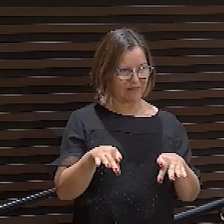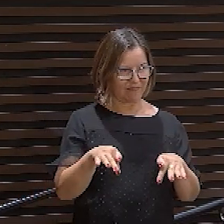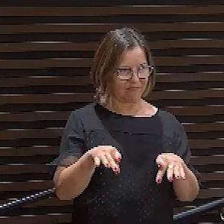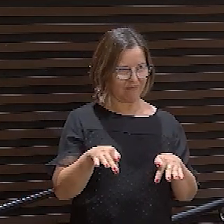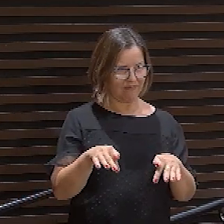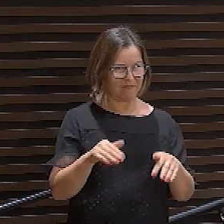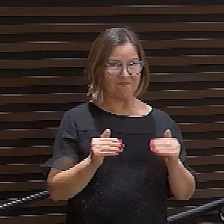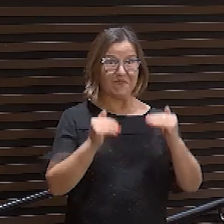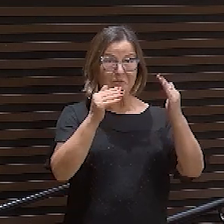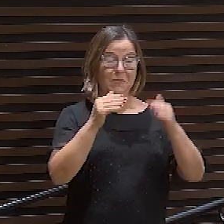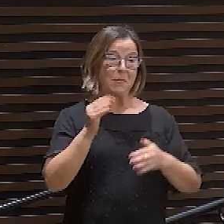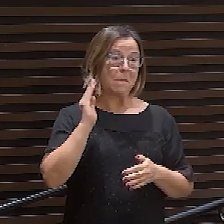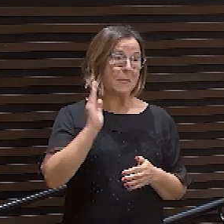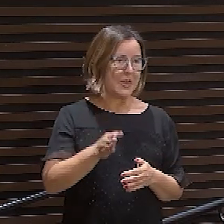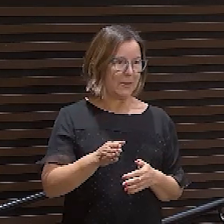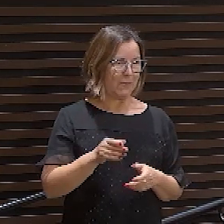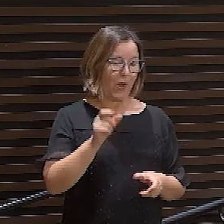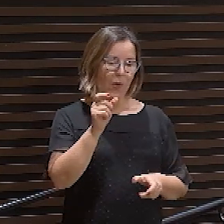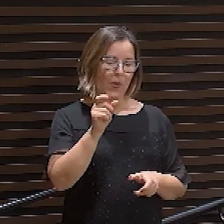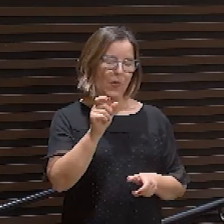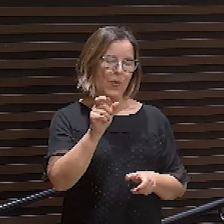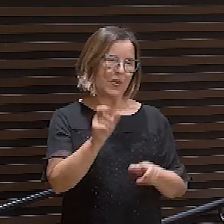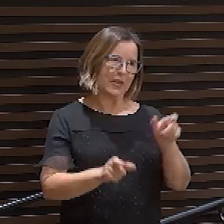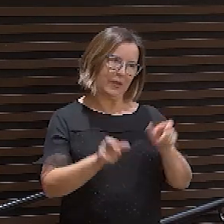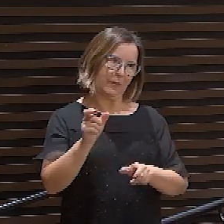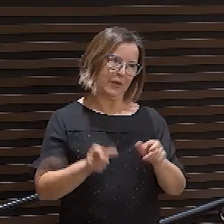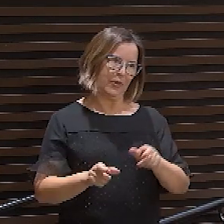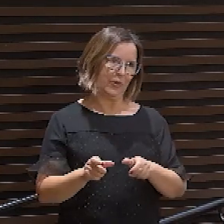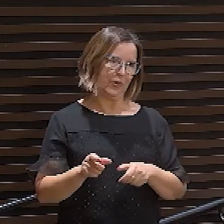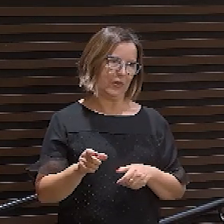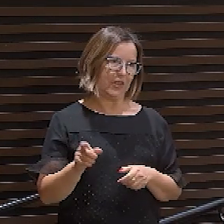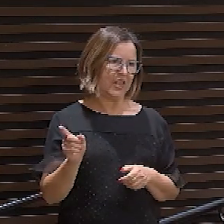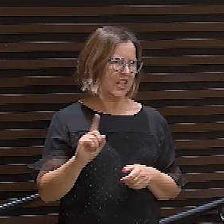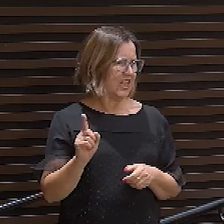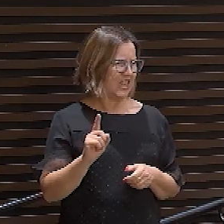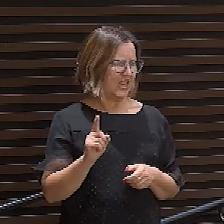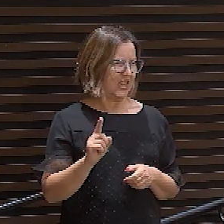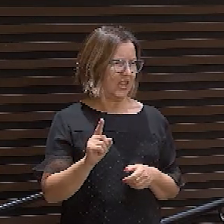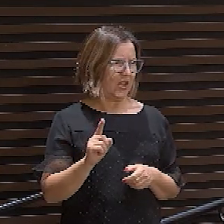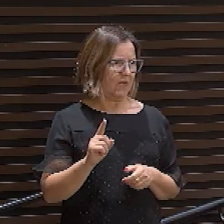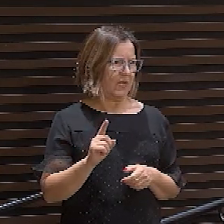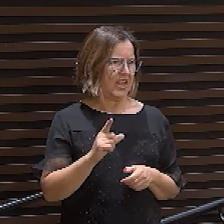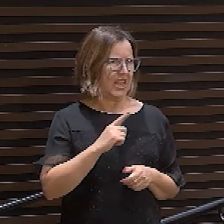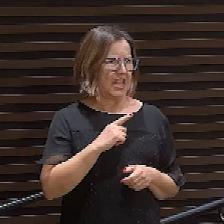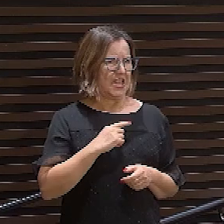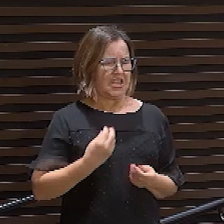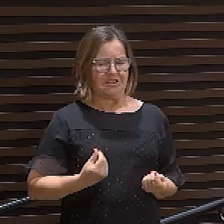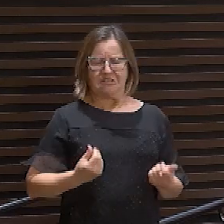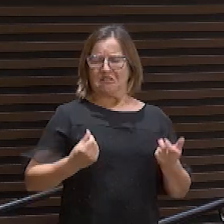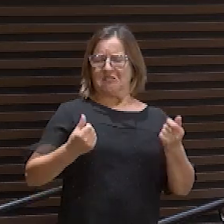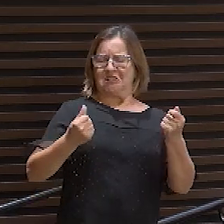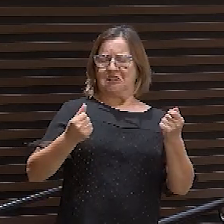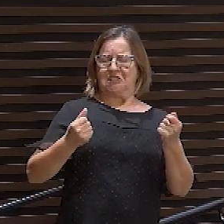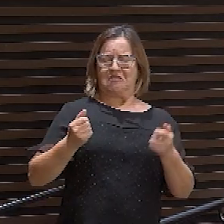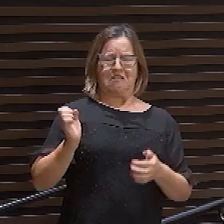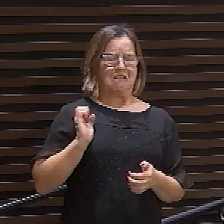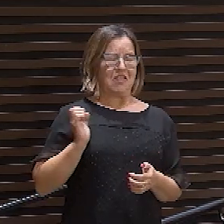e principal do homem não é ser bem-sucedido nesse mundo.